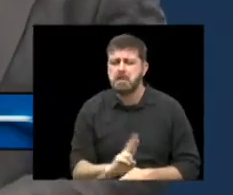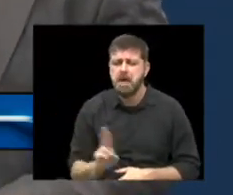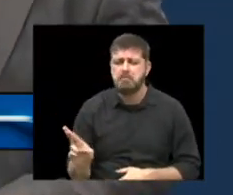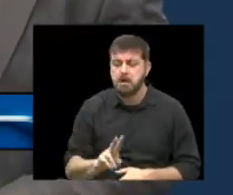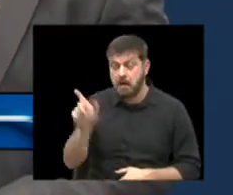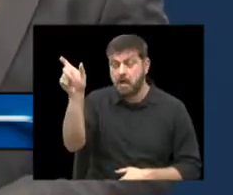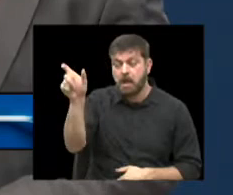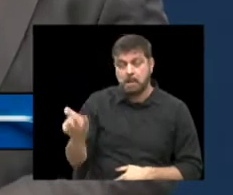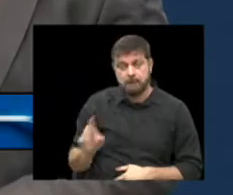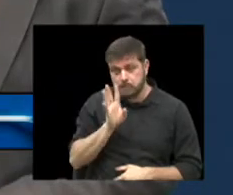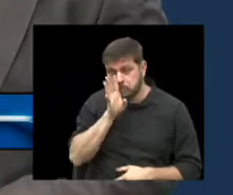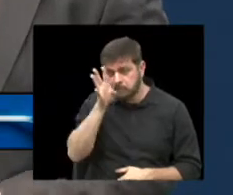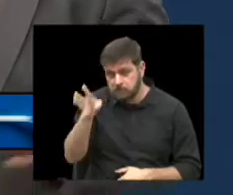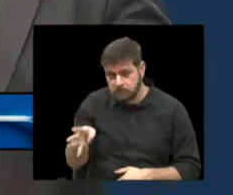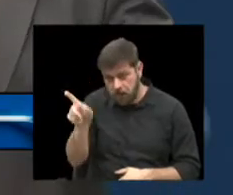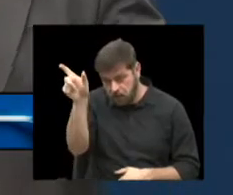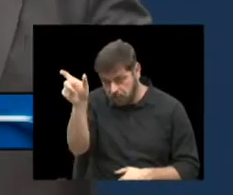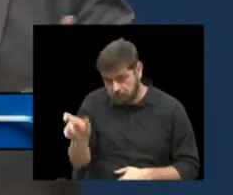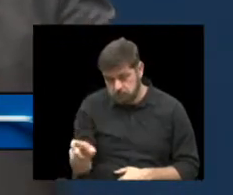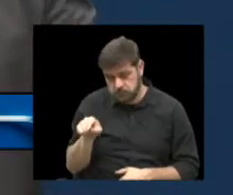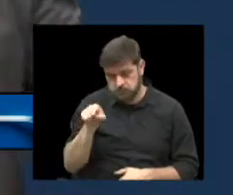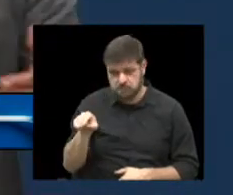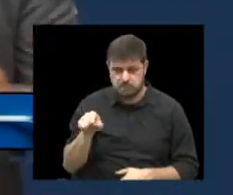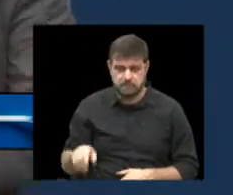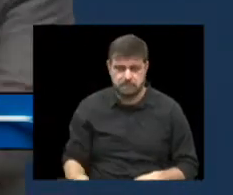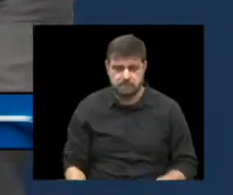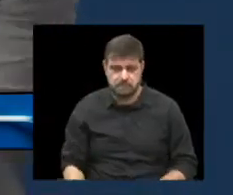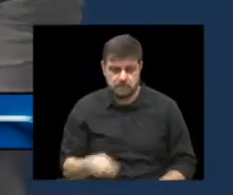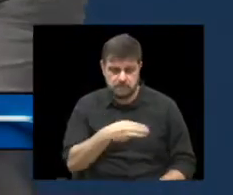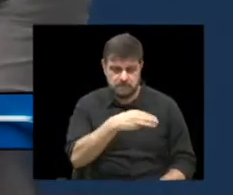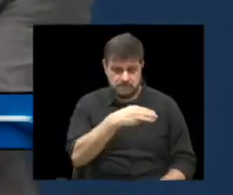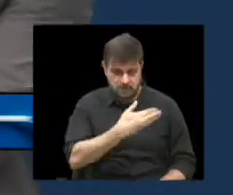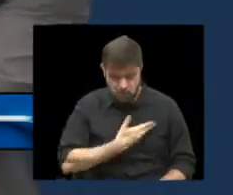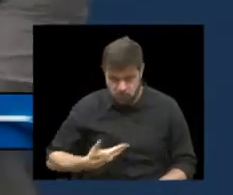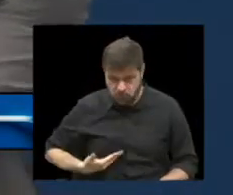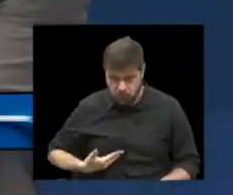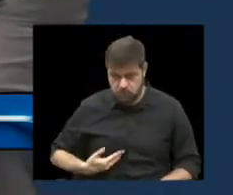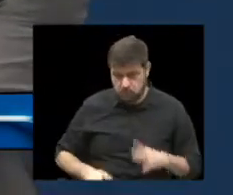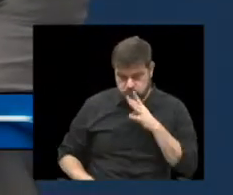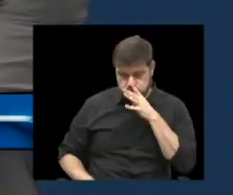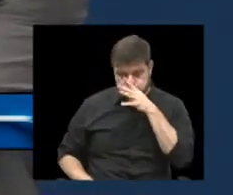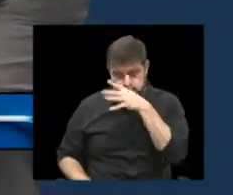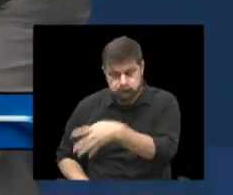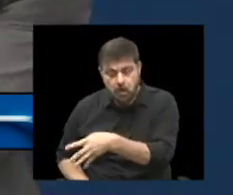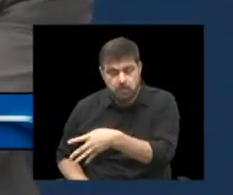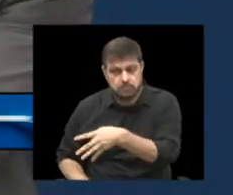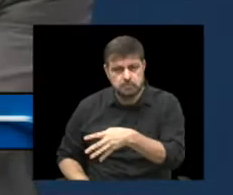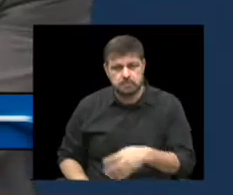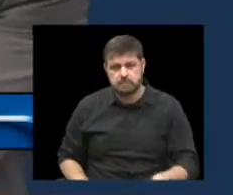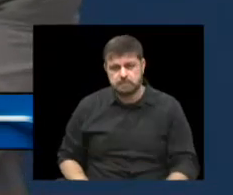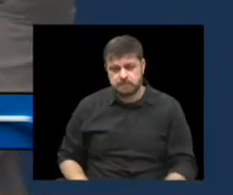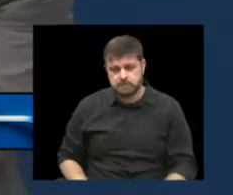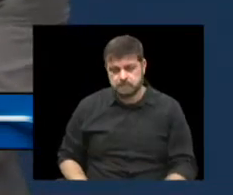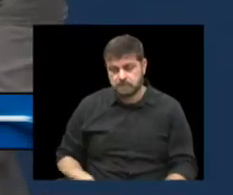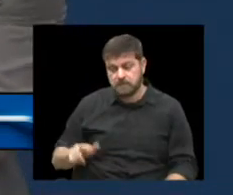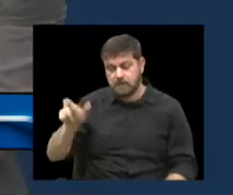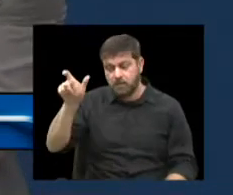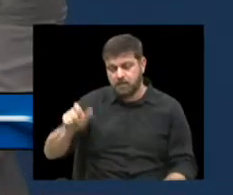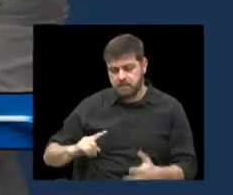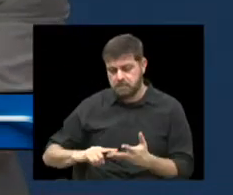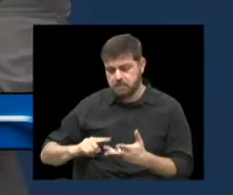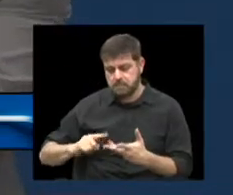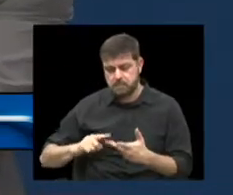responde naquela petição que, vamos dizer, o MP colocou contra ela, ou quem quer que seja o acusador, por aqueles